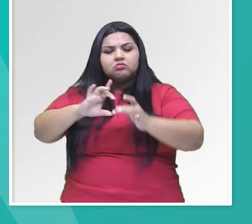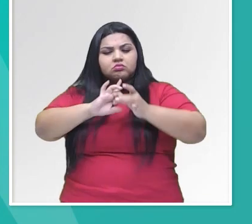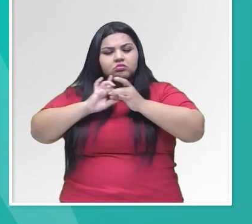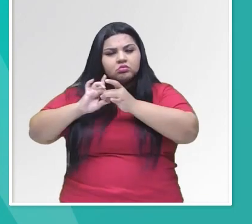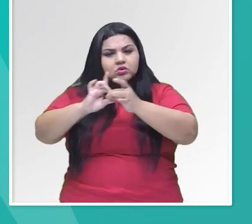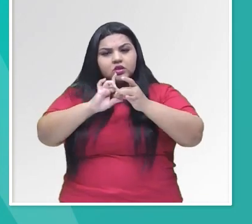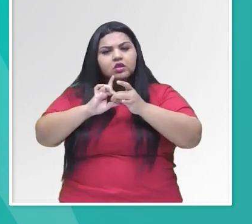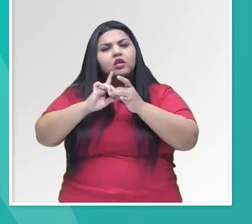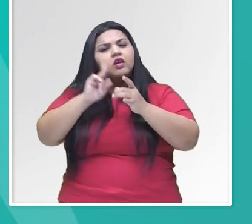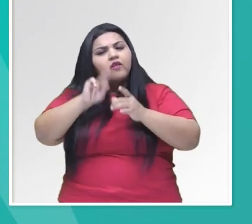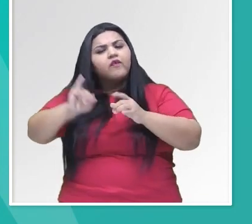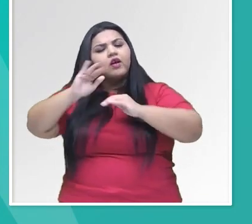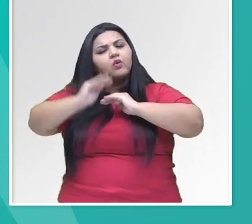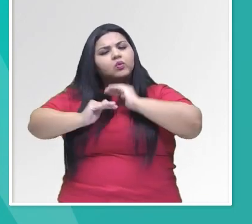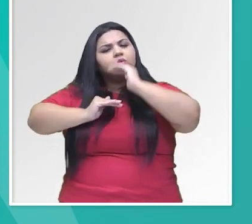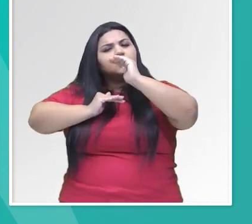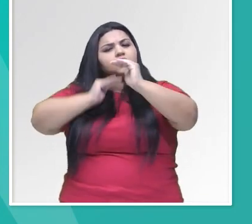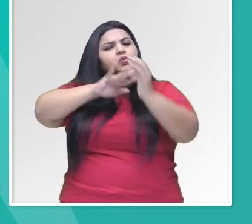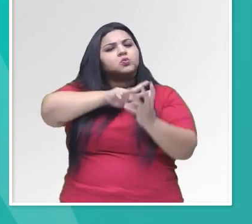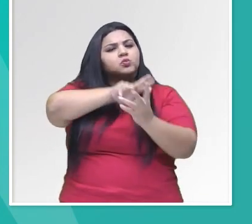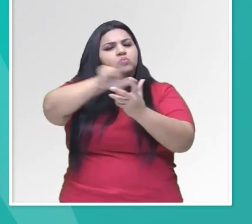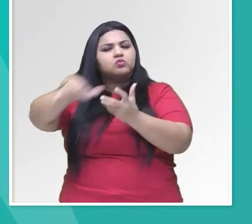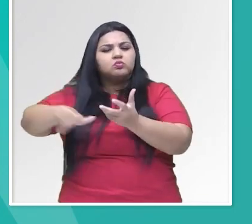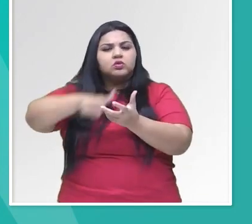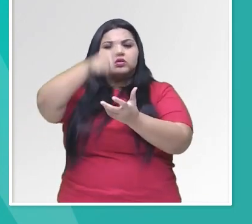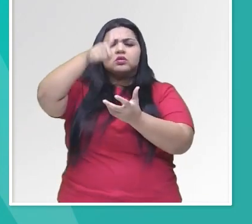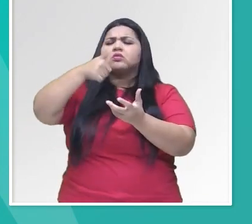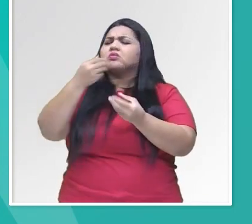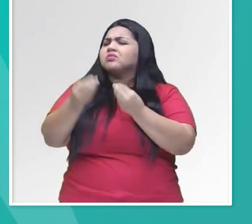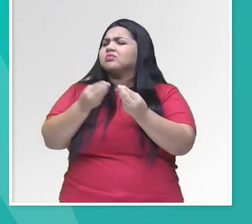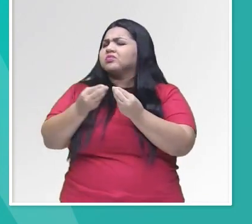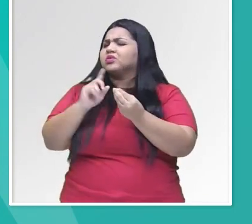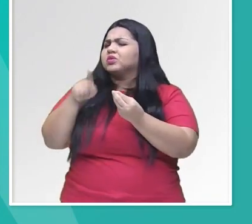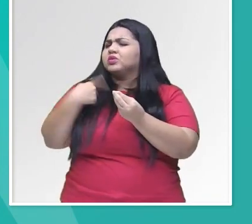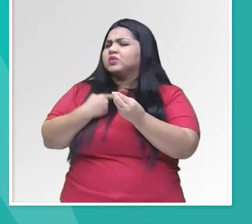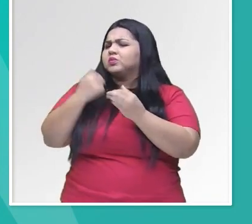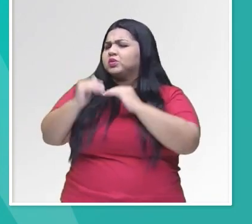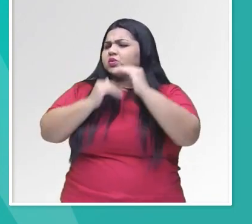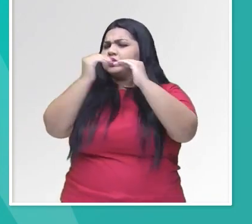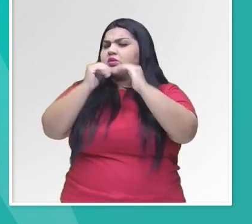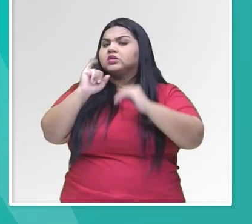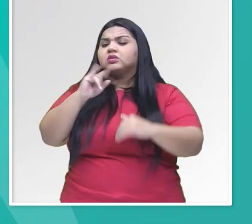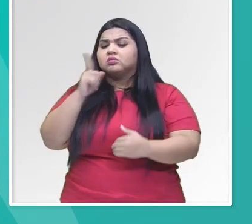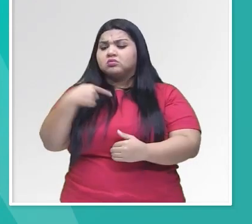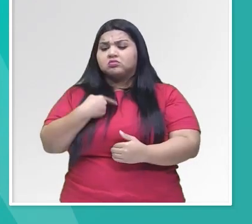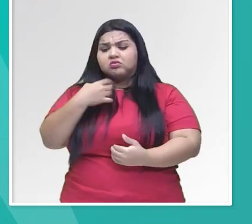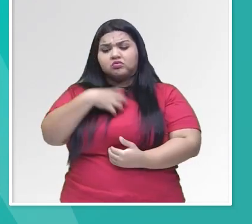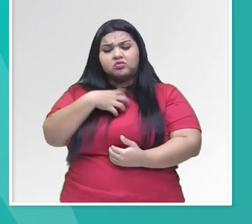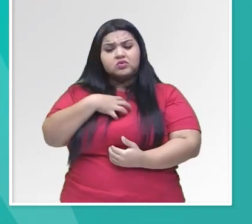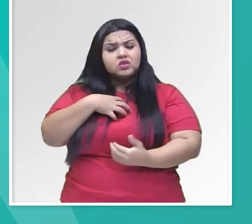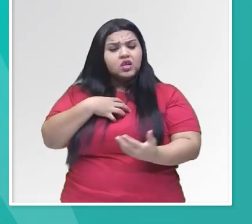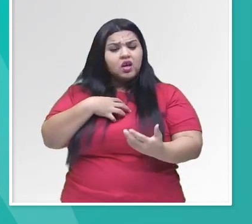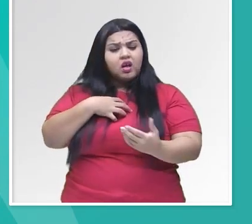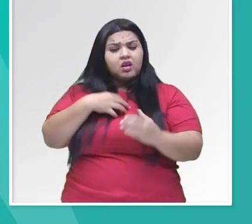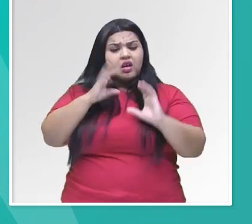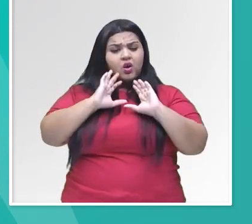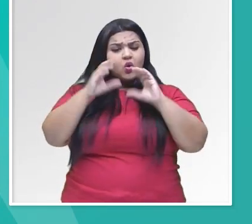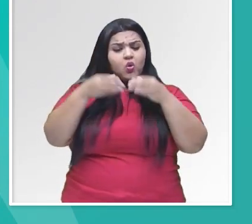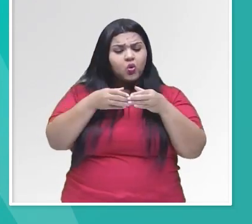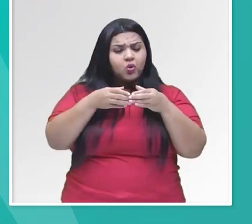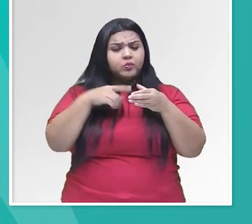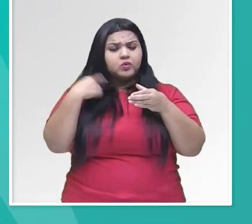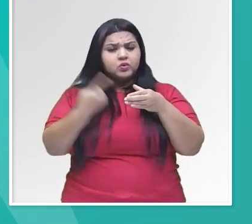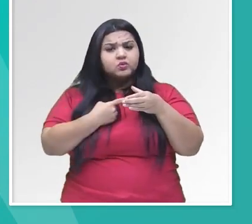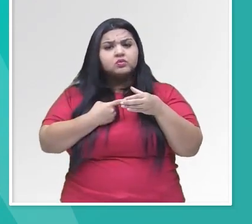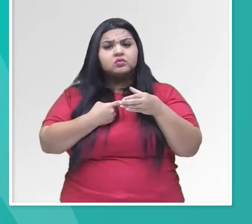vai construir um mundo melhor. Ah, mas professora, como que nós vamos construir um mundo melhor se a gente viver aqui na comunidade, só com a nossa